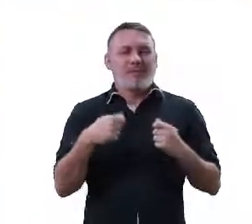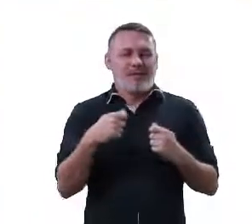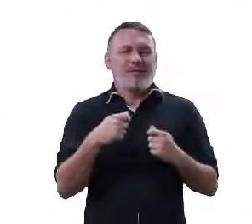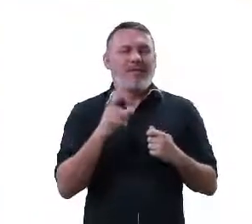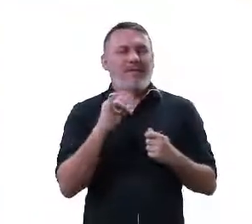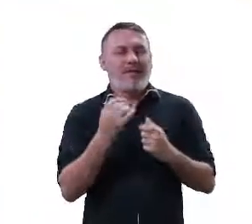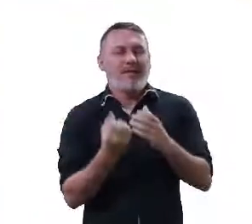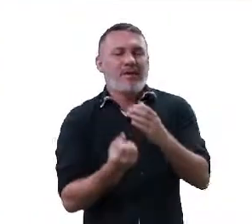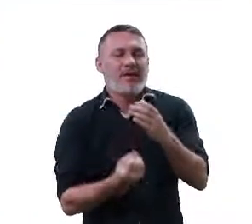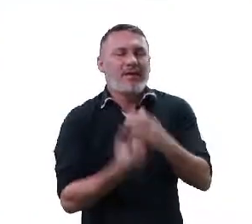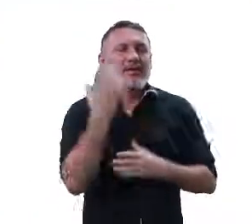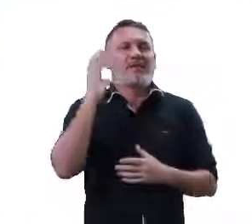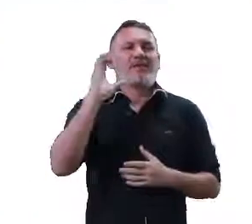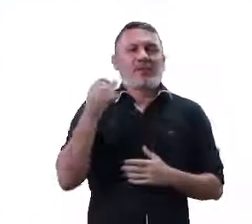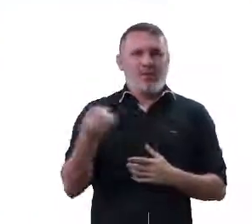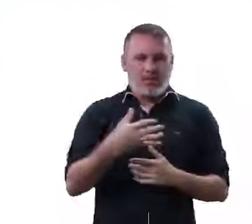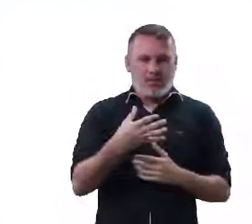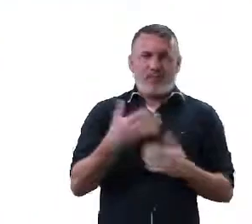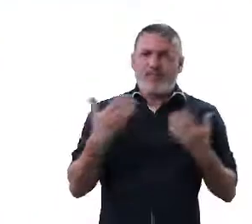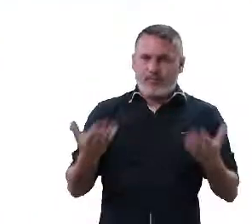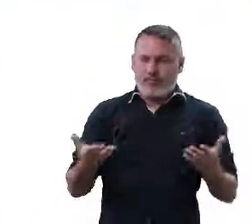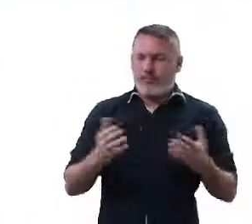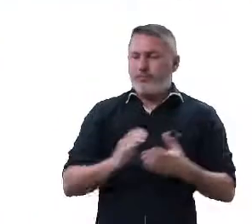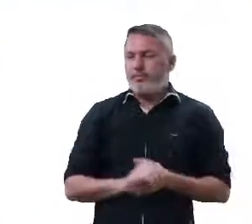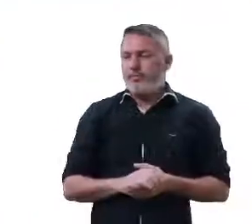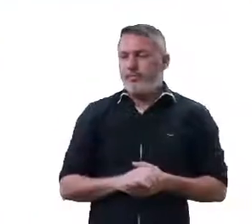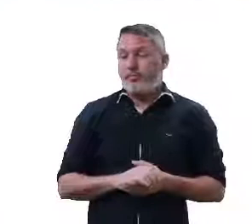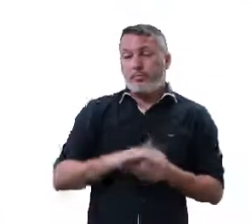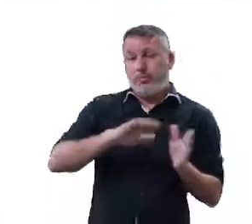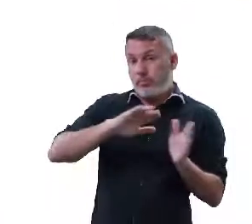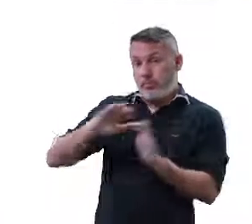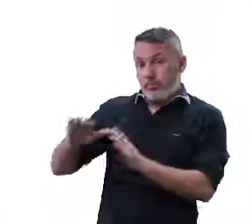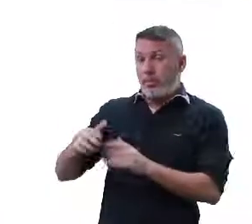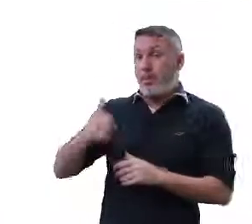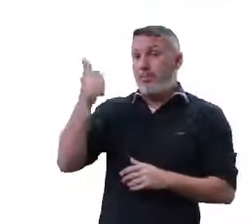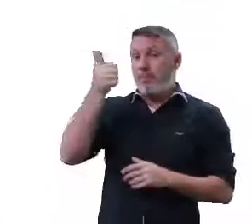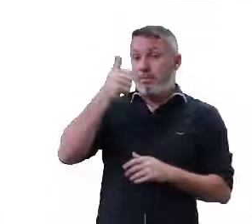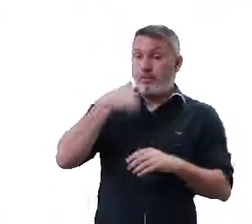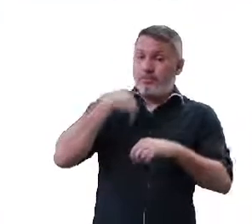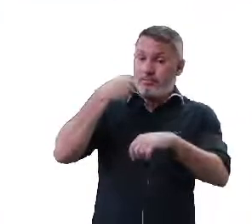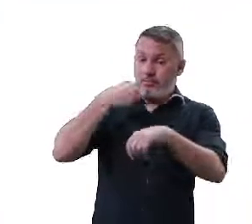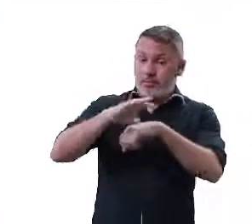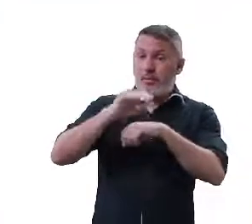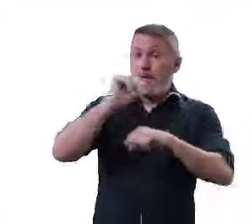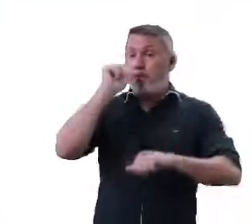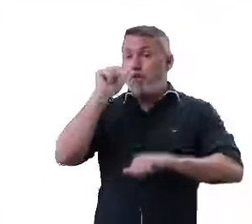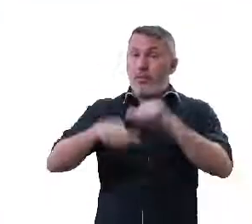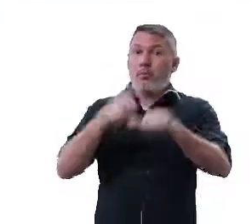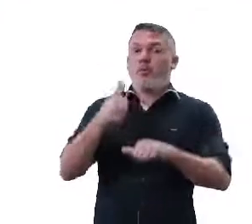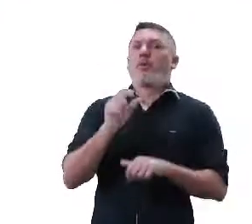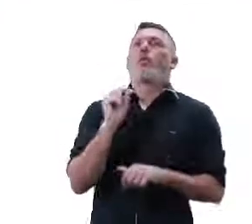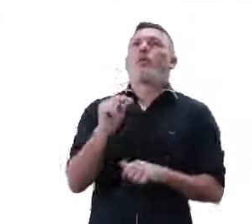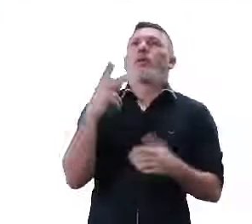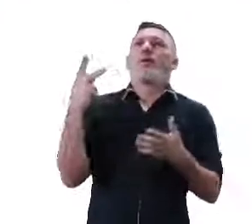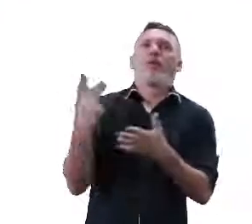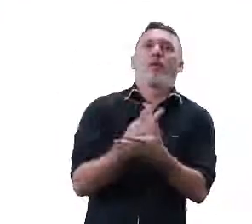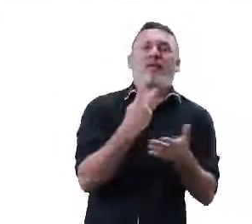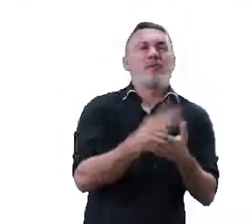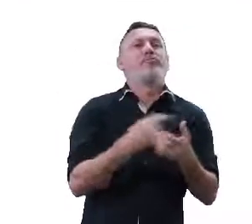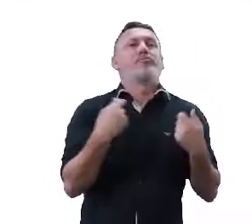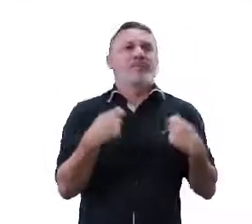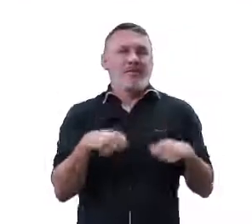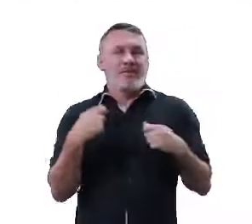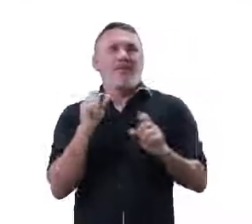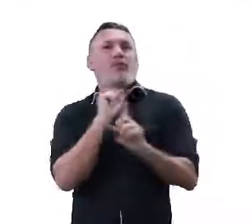formação, tá? Então, primeira coisa, né? As mudanças, como eu havia colocado, então, resultam de